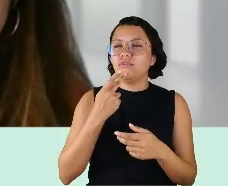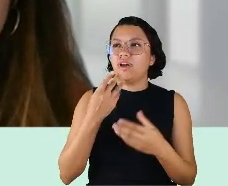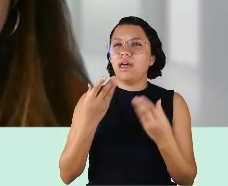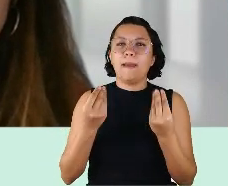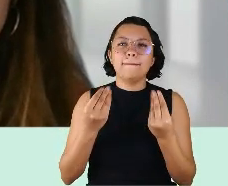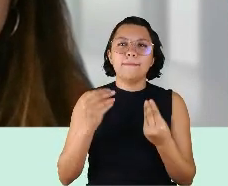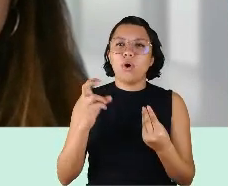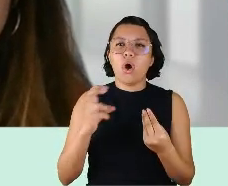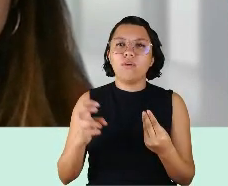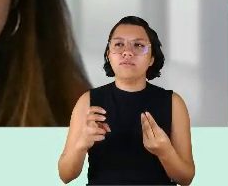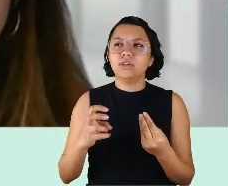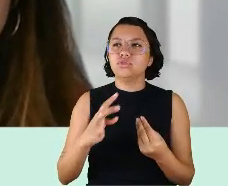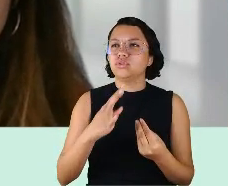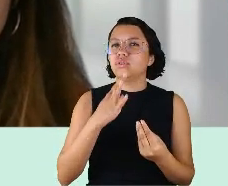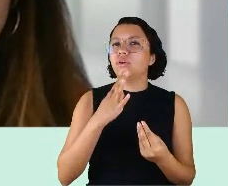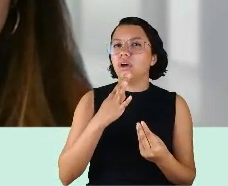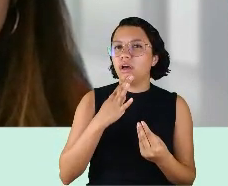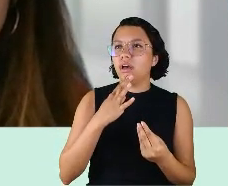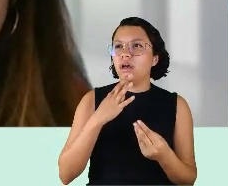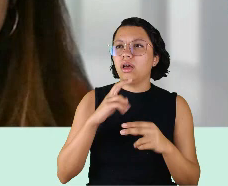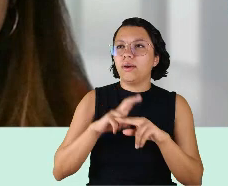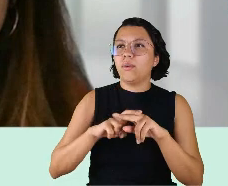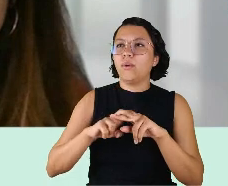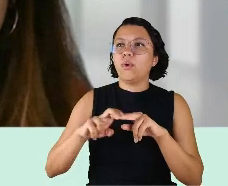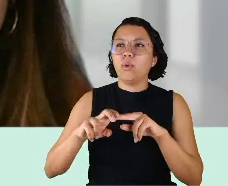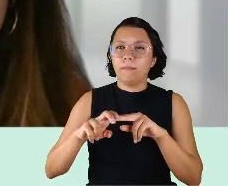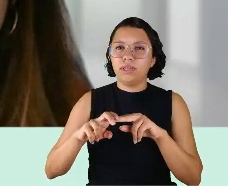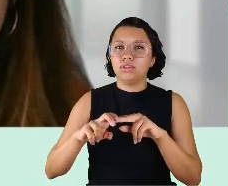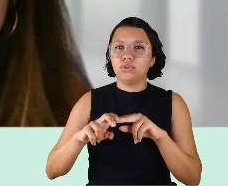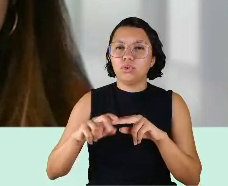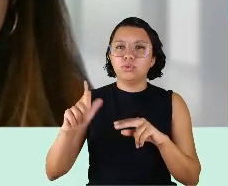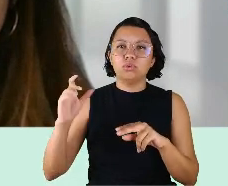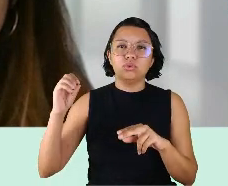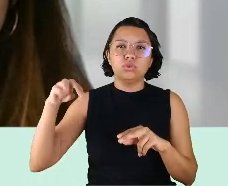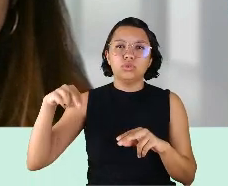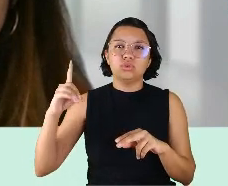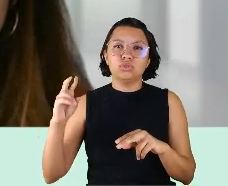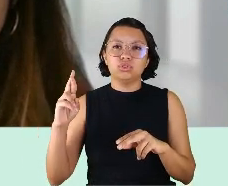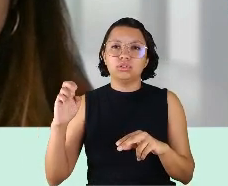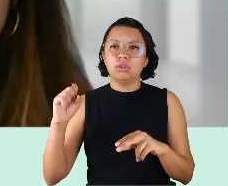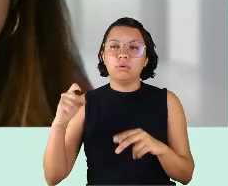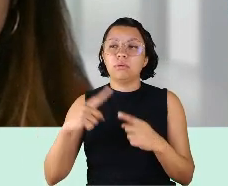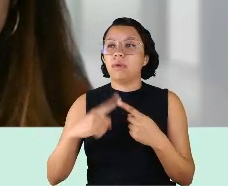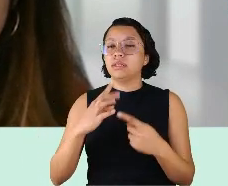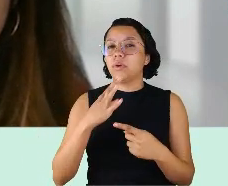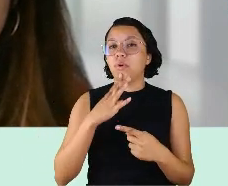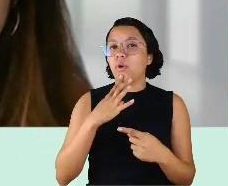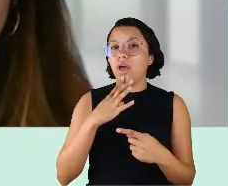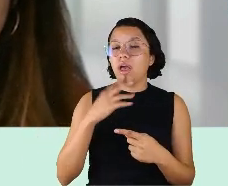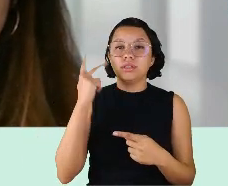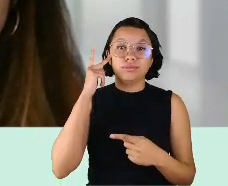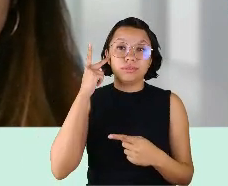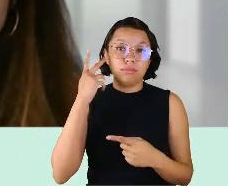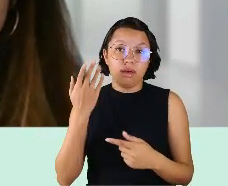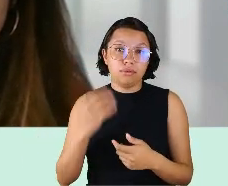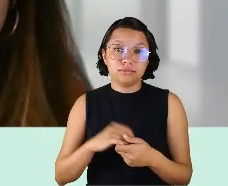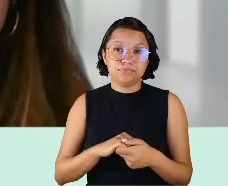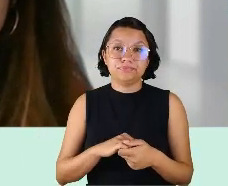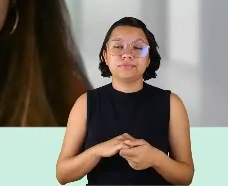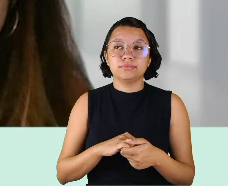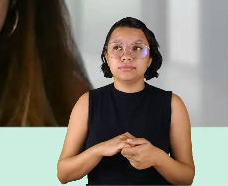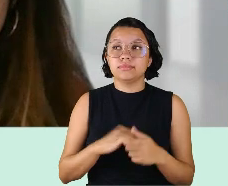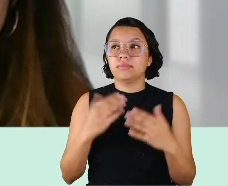falei isso tantas vezes, né? Conhece o metrô de Londres, mas não conhece o nosso aqui de São Paulo, né?